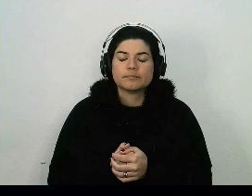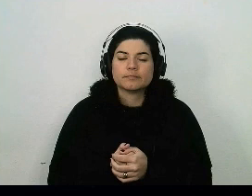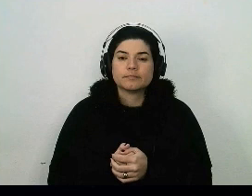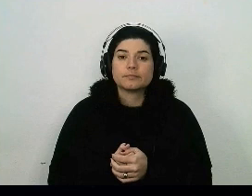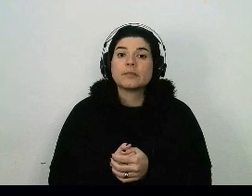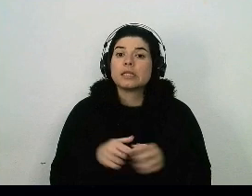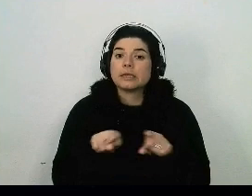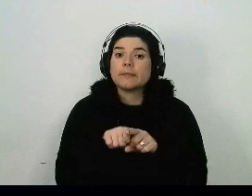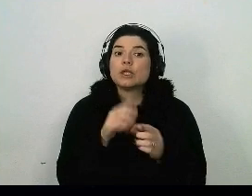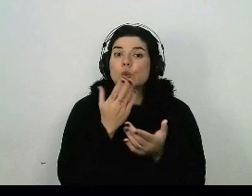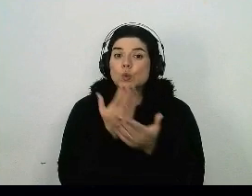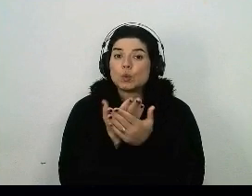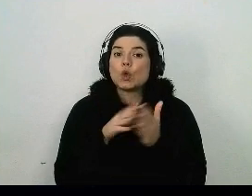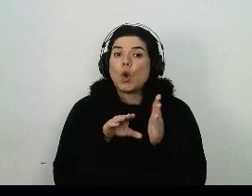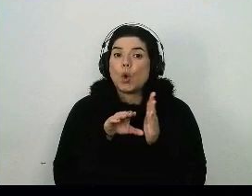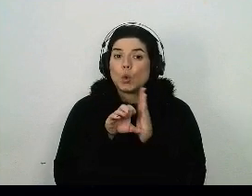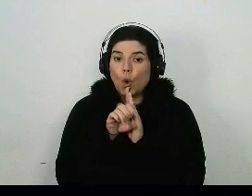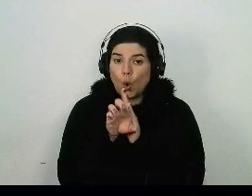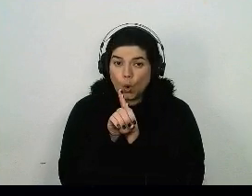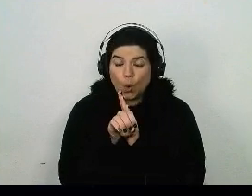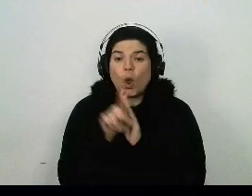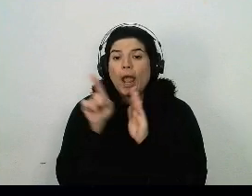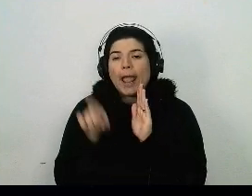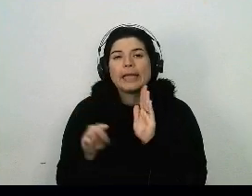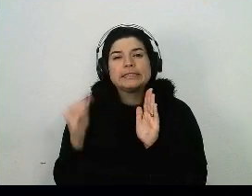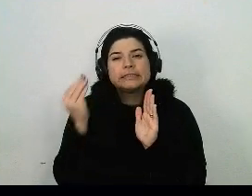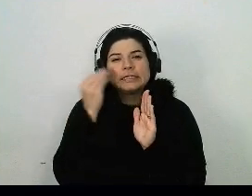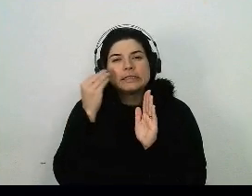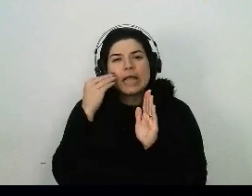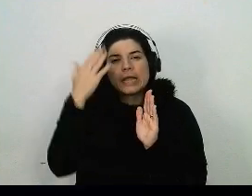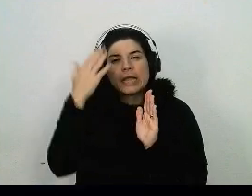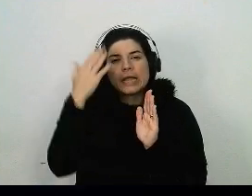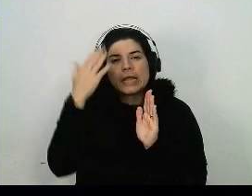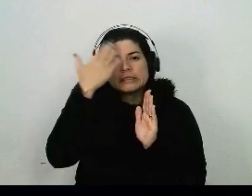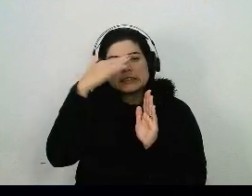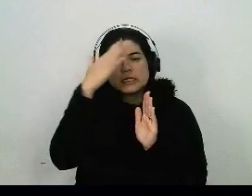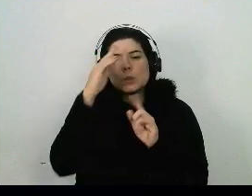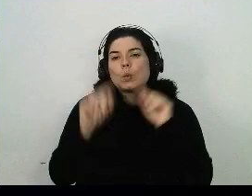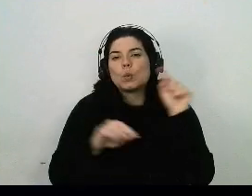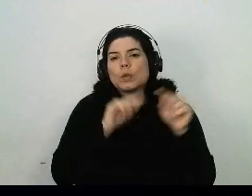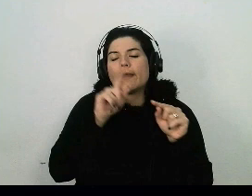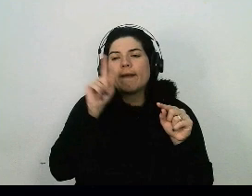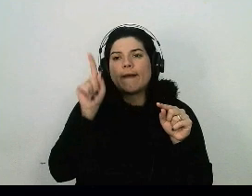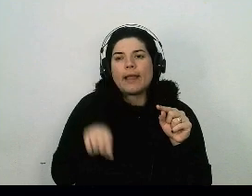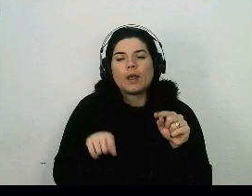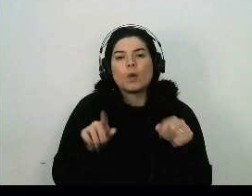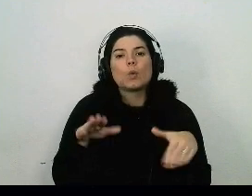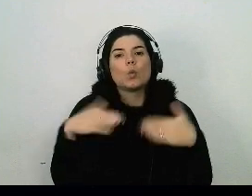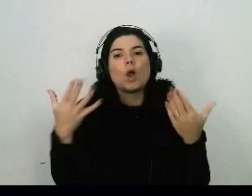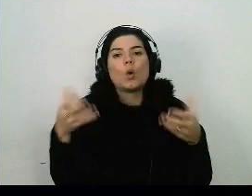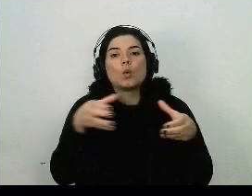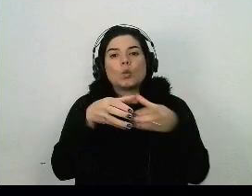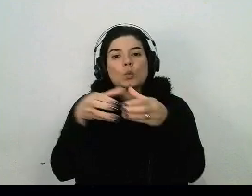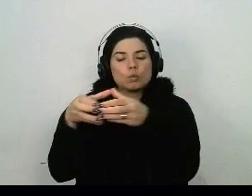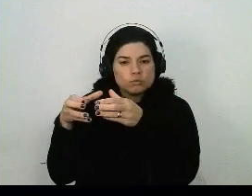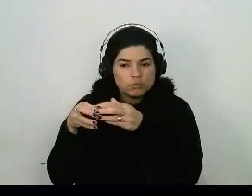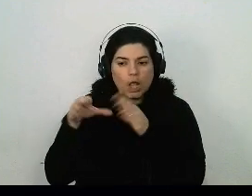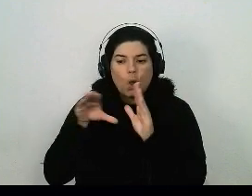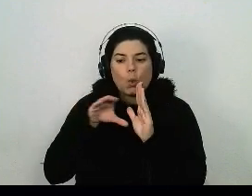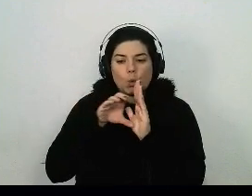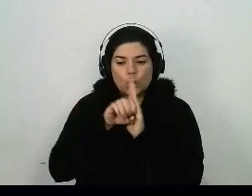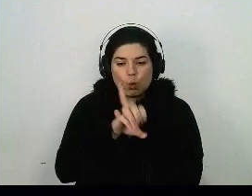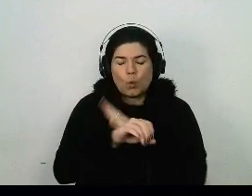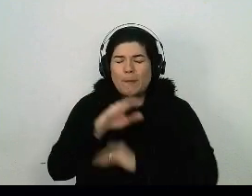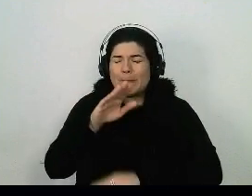é que foi tentar entender o que que determinava Quais equipes do Google que eram mais produtivas